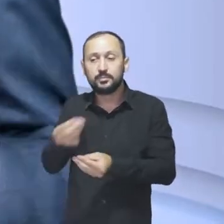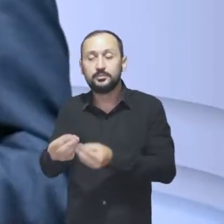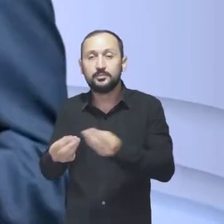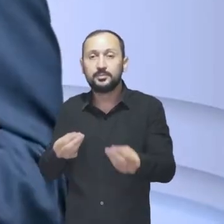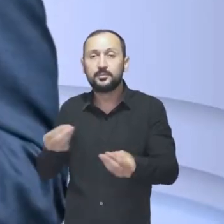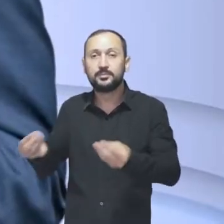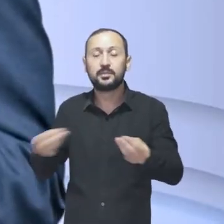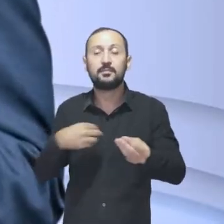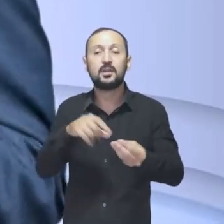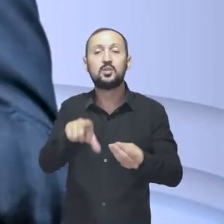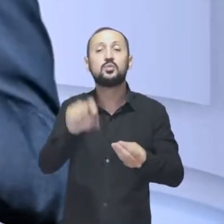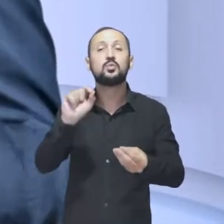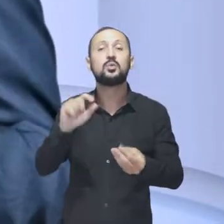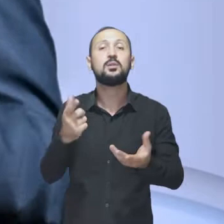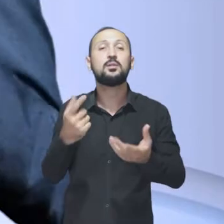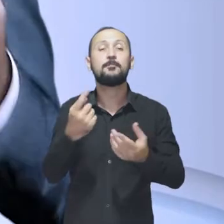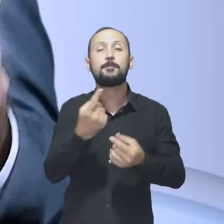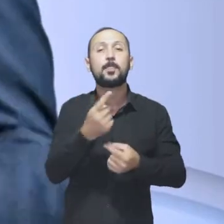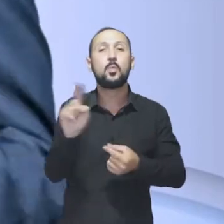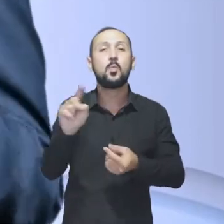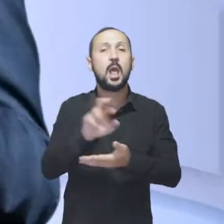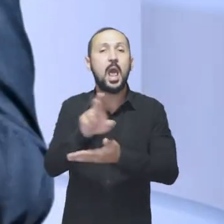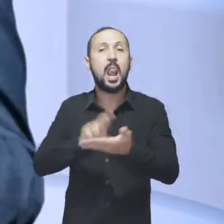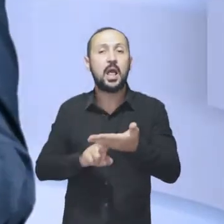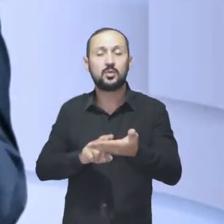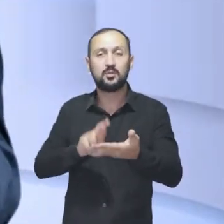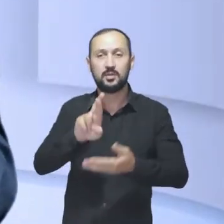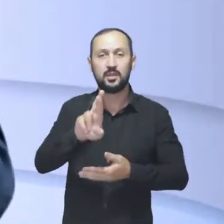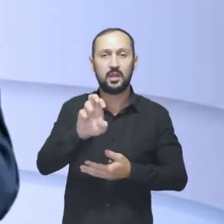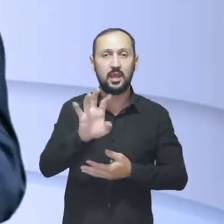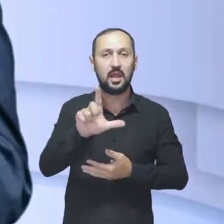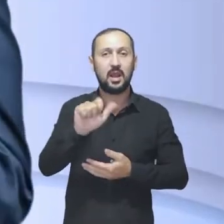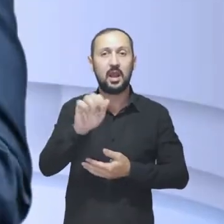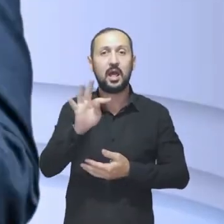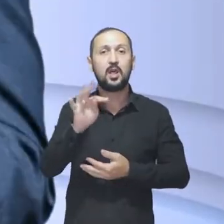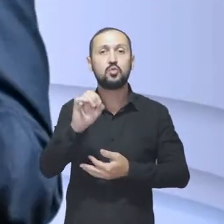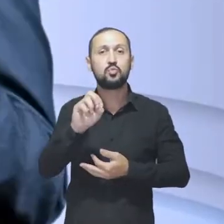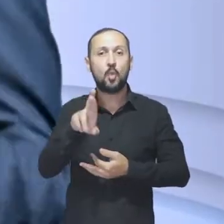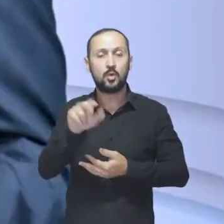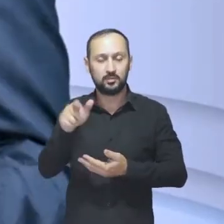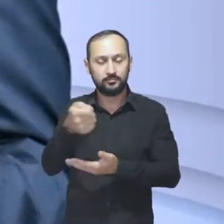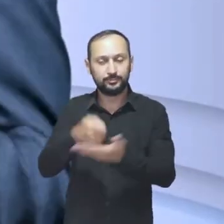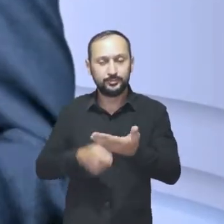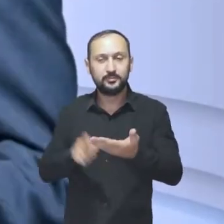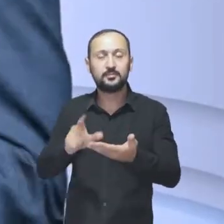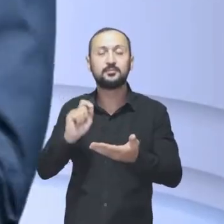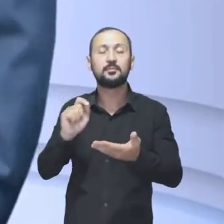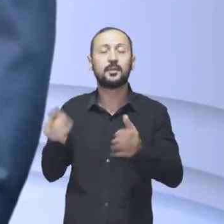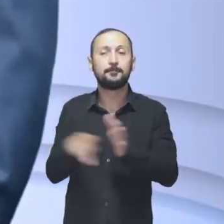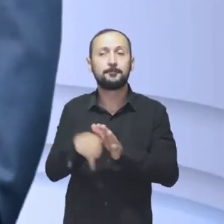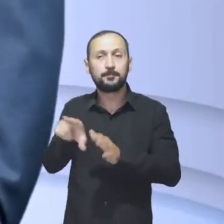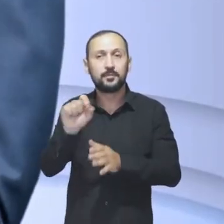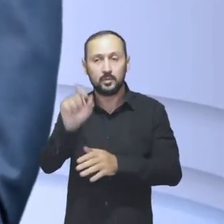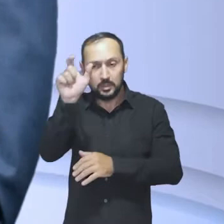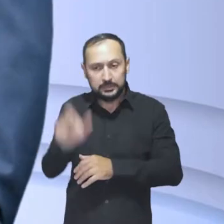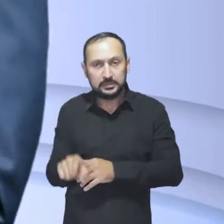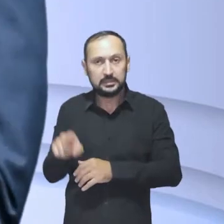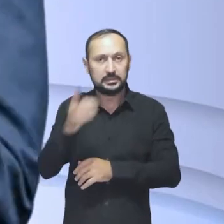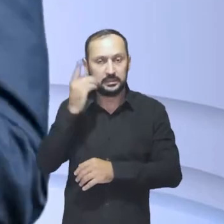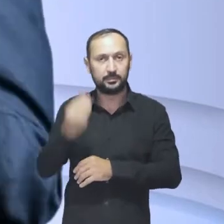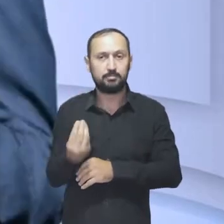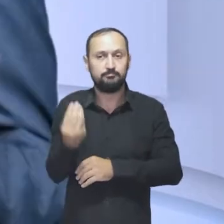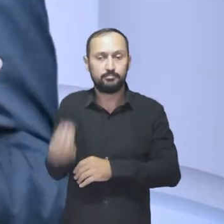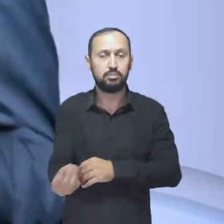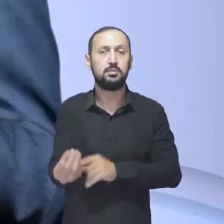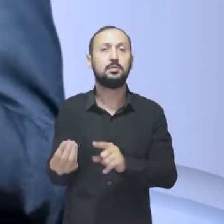entregue para o estudo e preparação do relatório. E aí vem uma outra etapa que de novo envolve a consultoria legislativa,